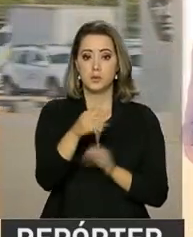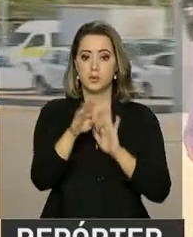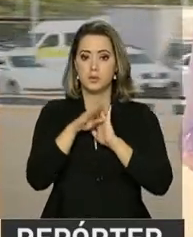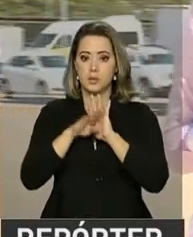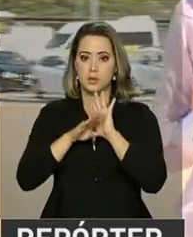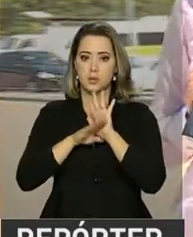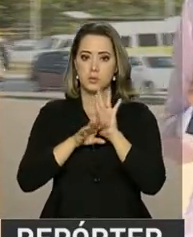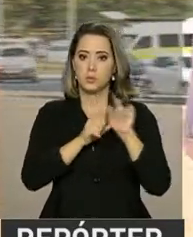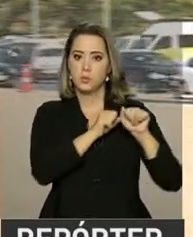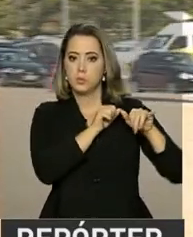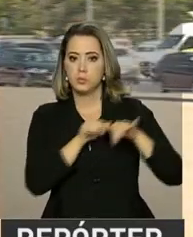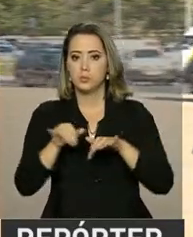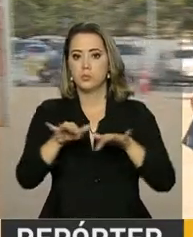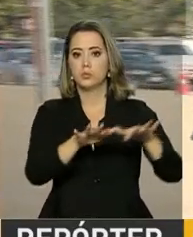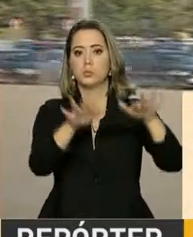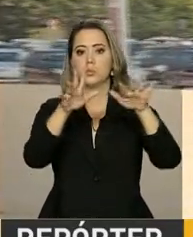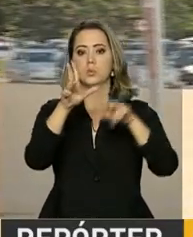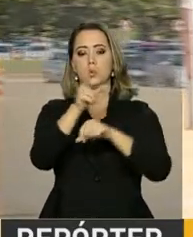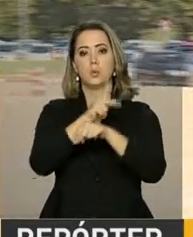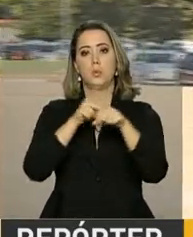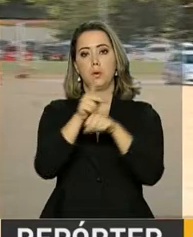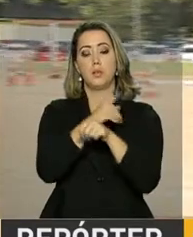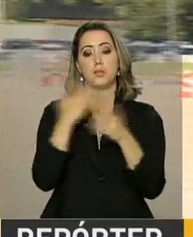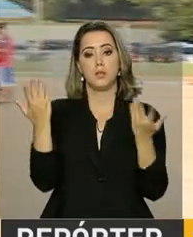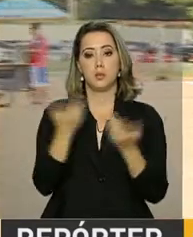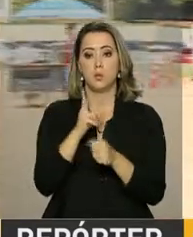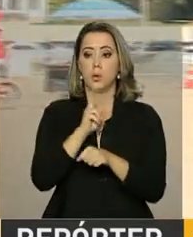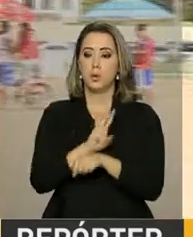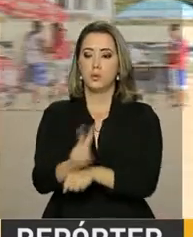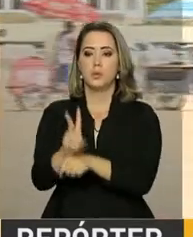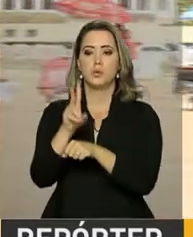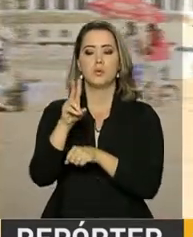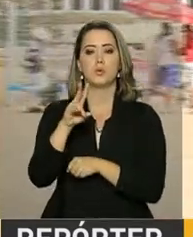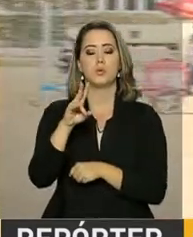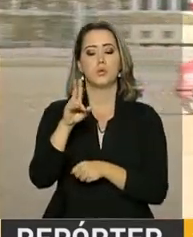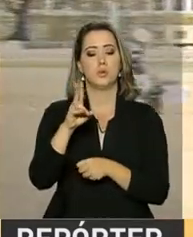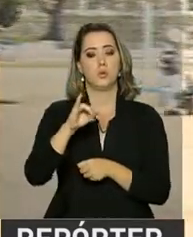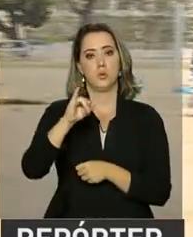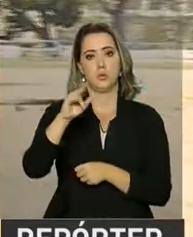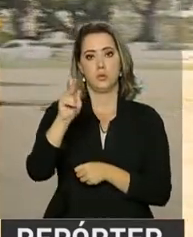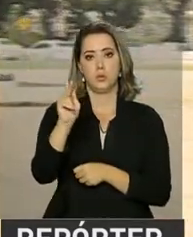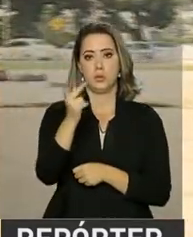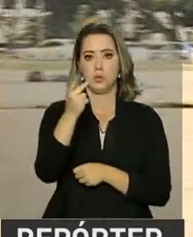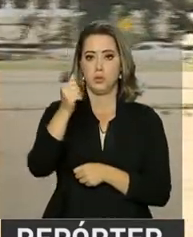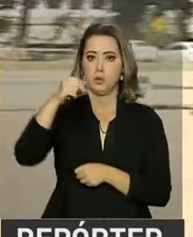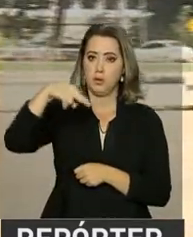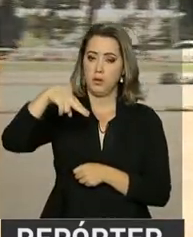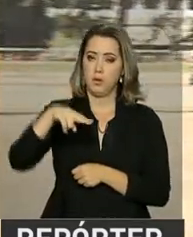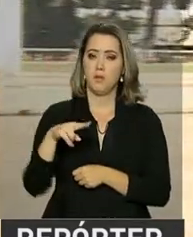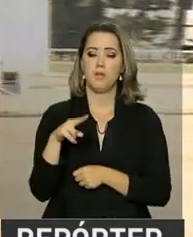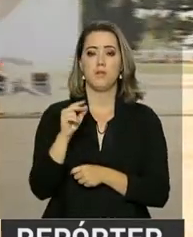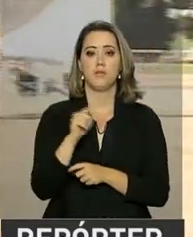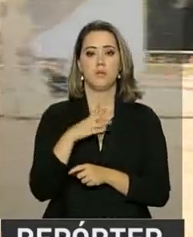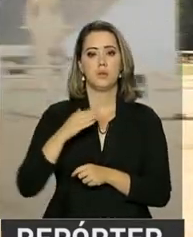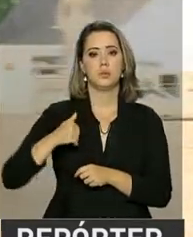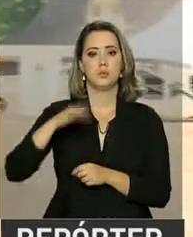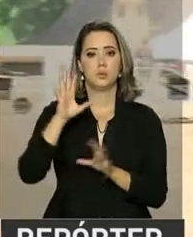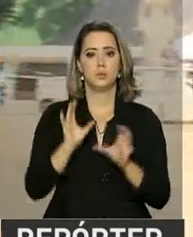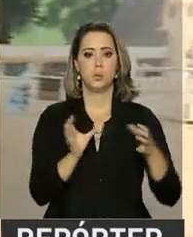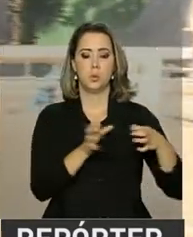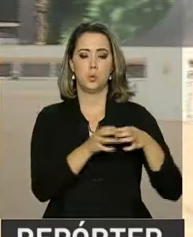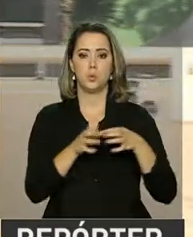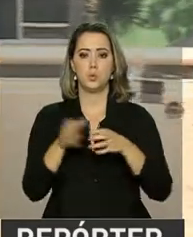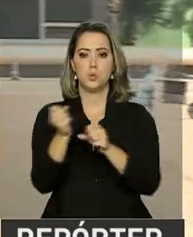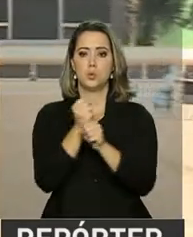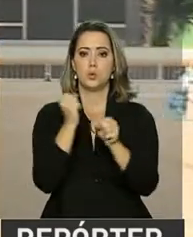projetos espalhados pelo país que agora passam a ser protegidos pelo Instituto do Patrimônio Histórico e Artístico Nacional. A maior parte das obras